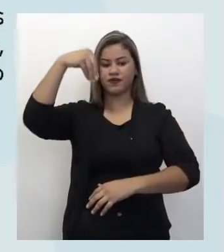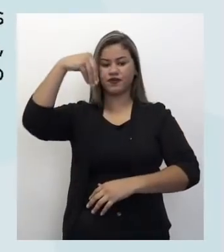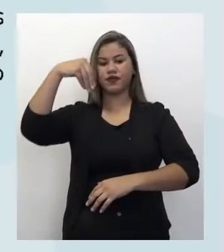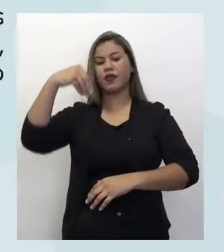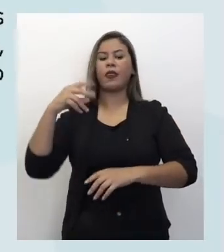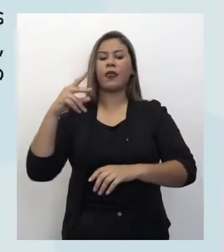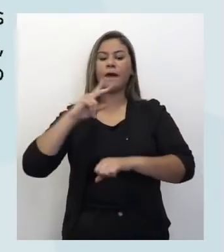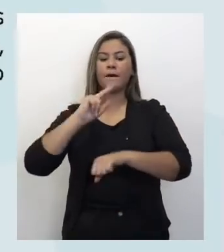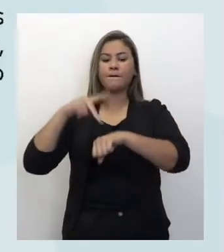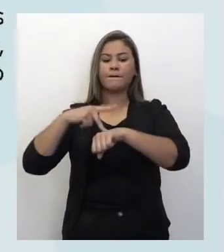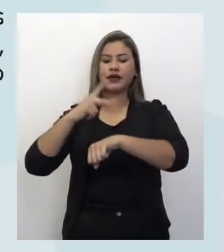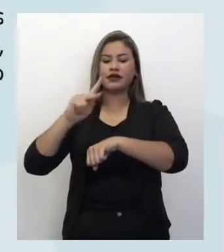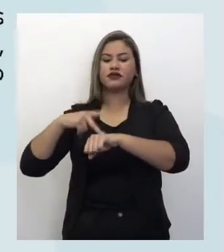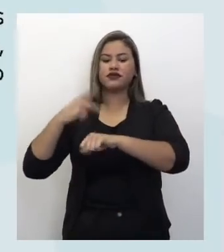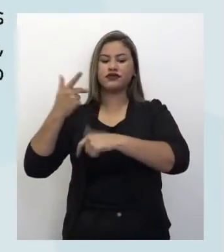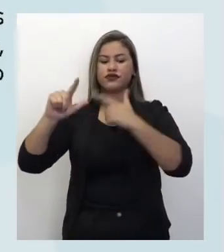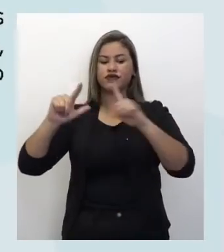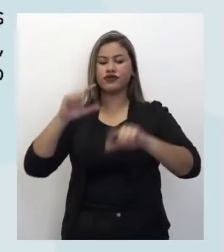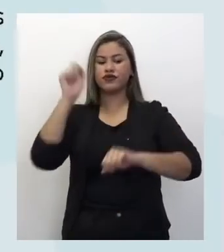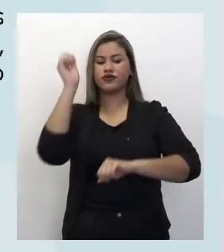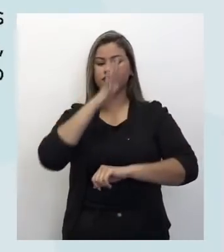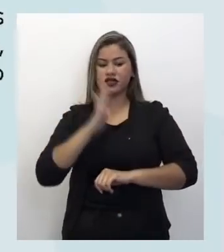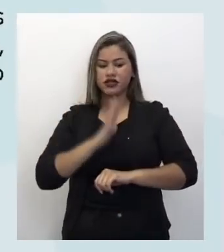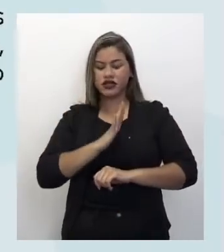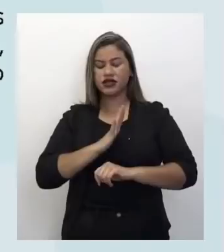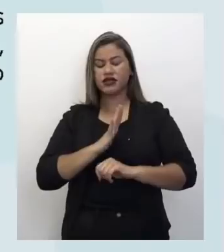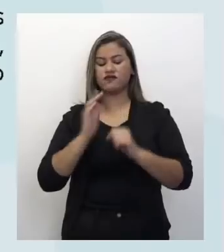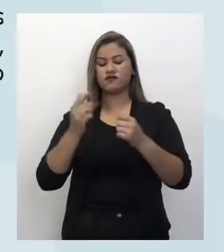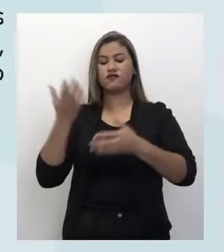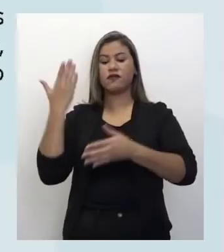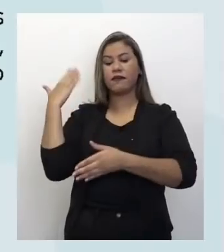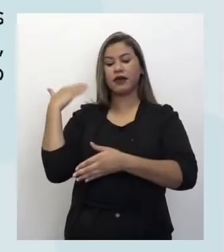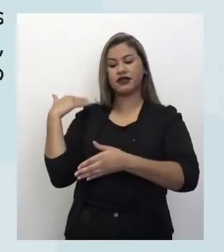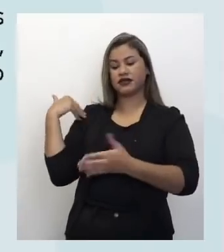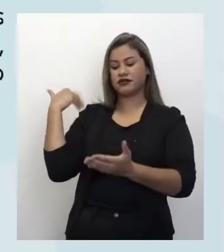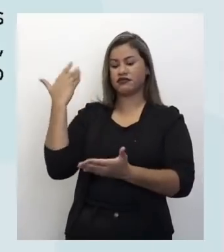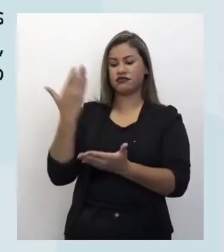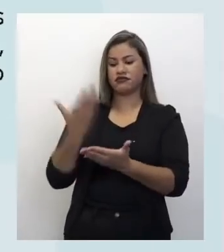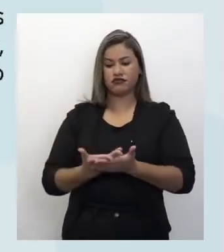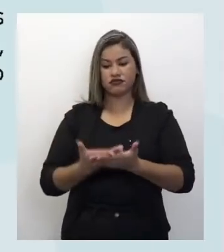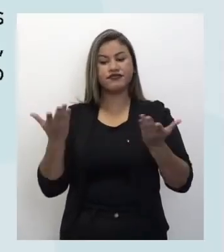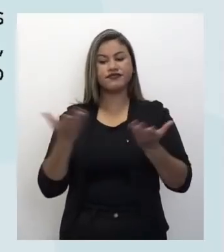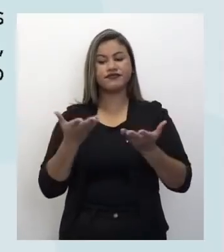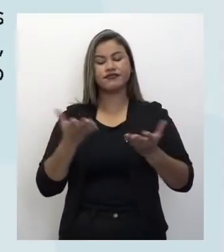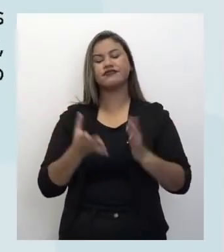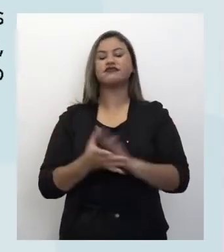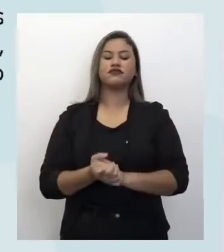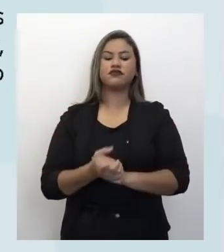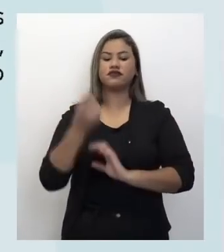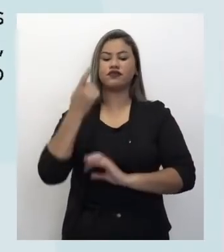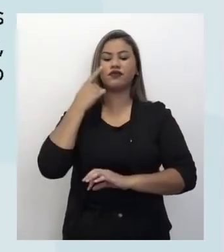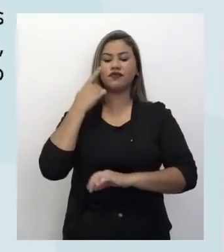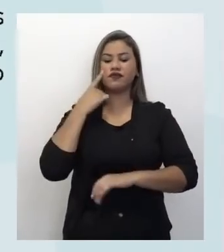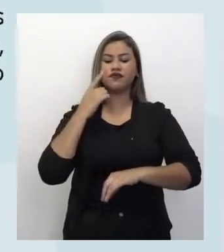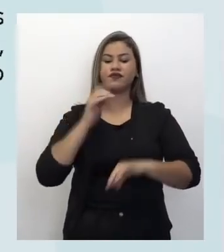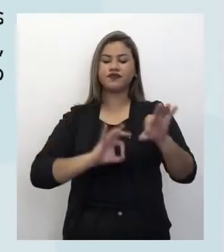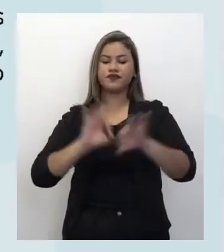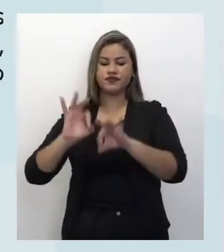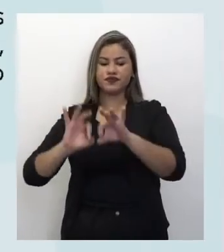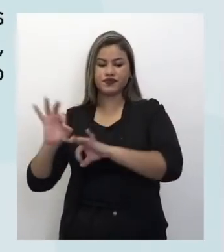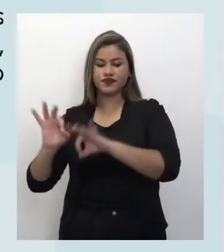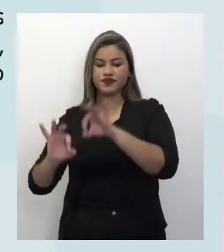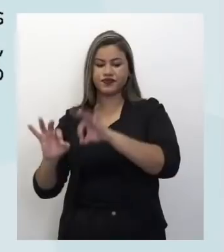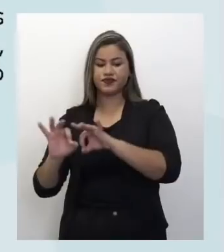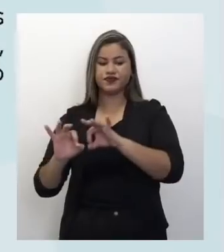e estrangeiros de diferentes épocas, investigando os modos de criação, produção, divulgação, circulação